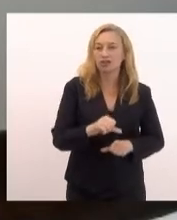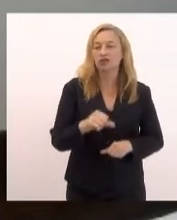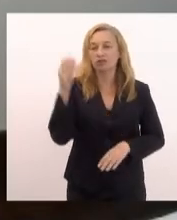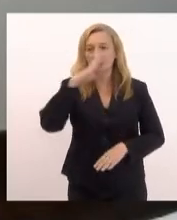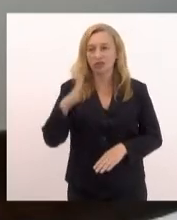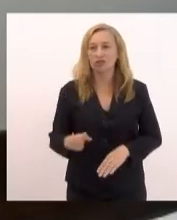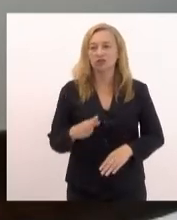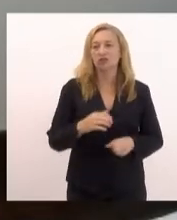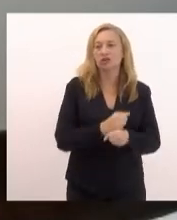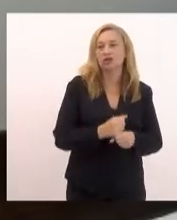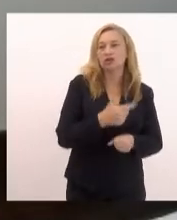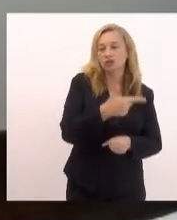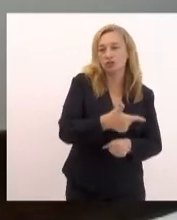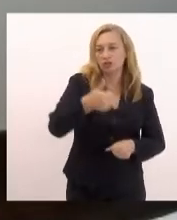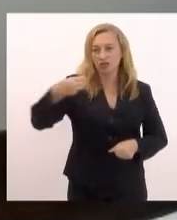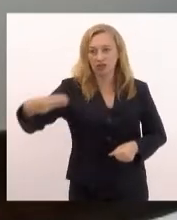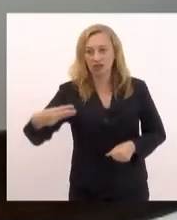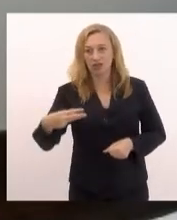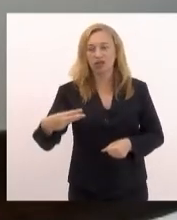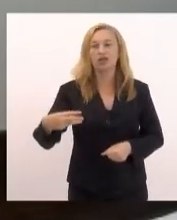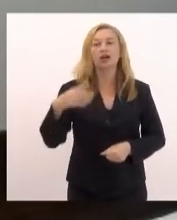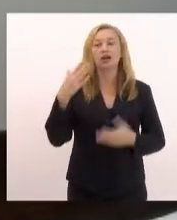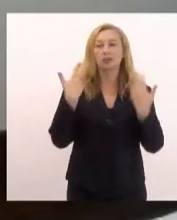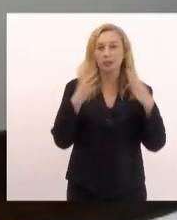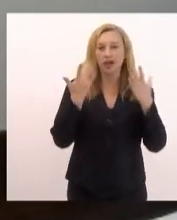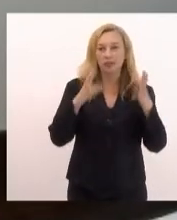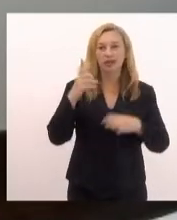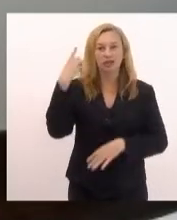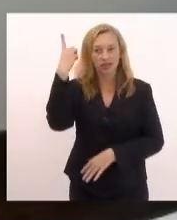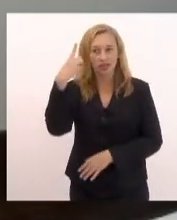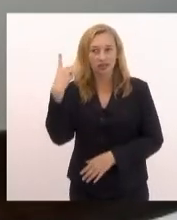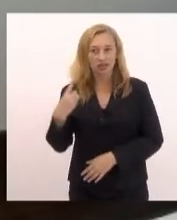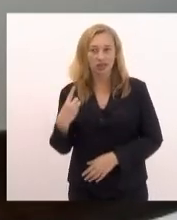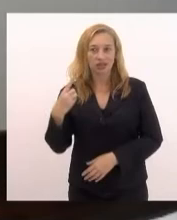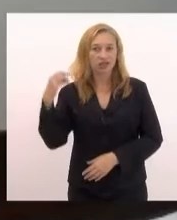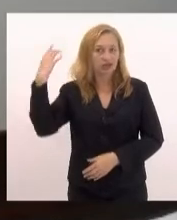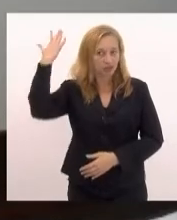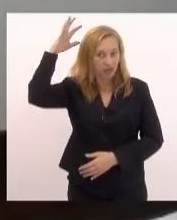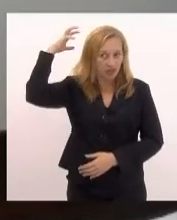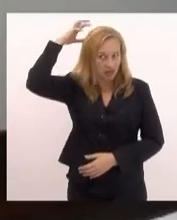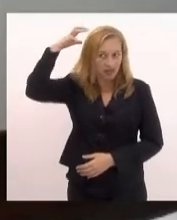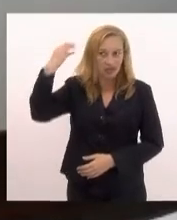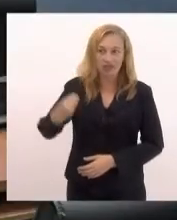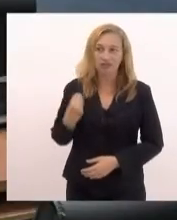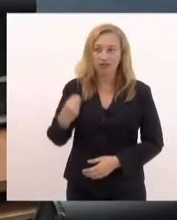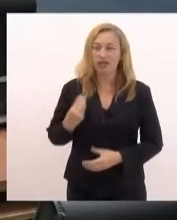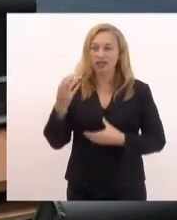de 2023. Parabéns, Dani Monteiro. Marielle Franco sempre viverá entre nós.